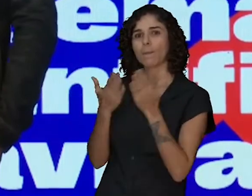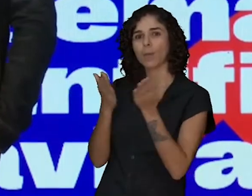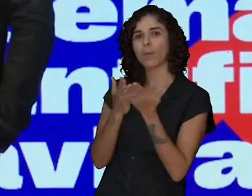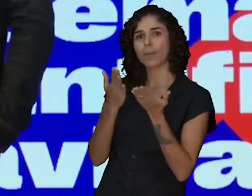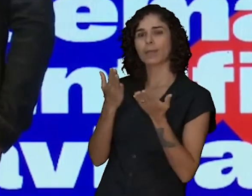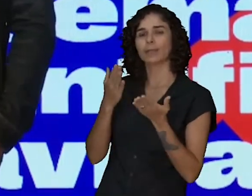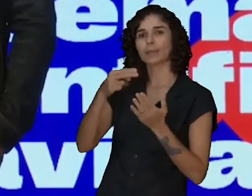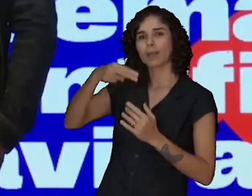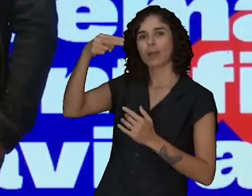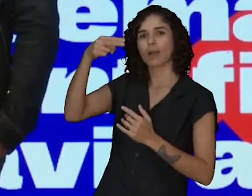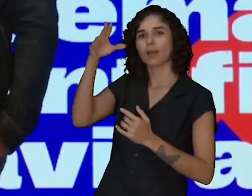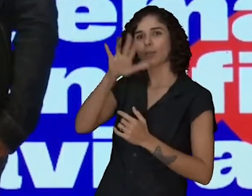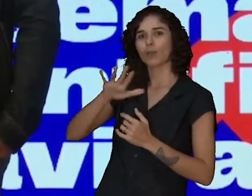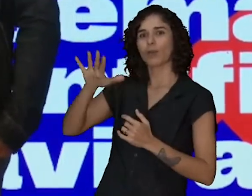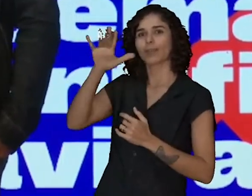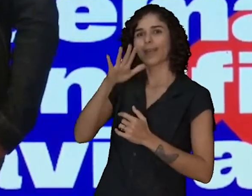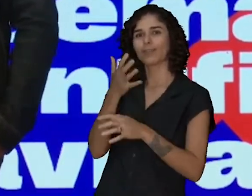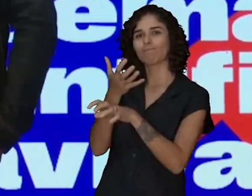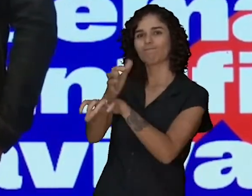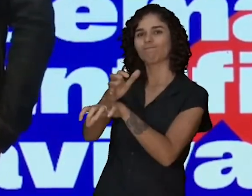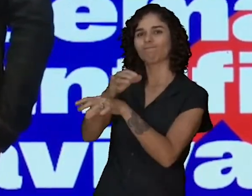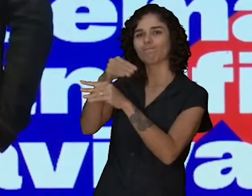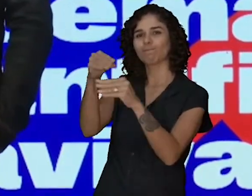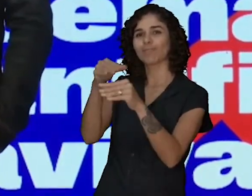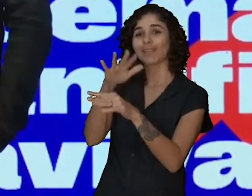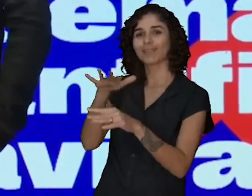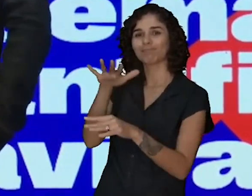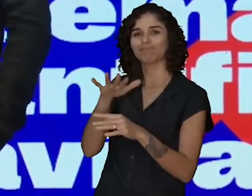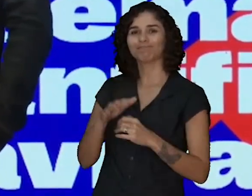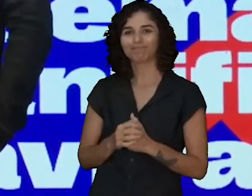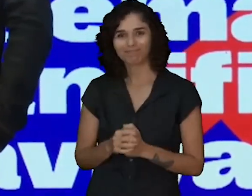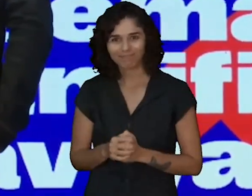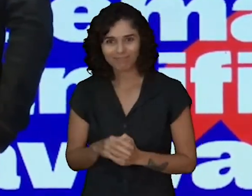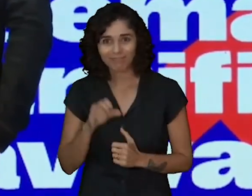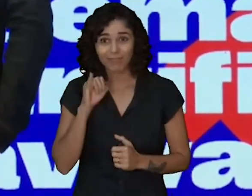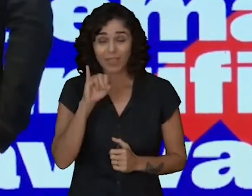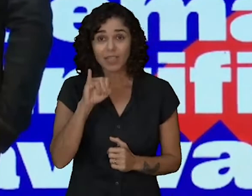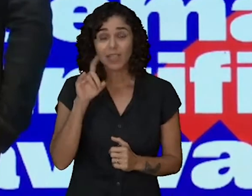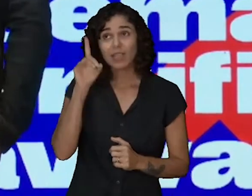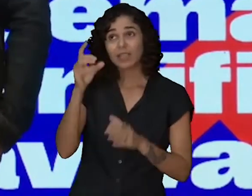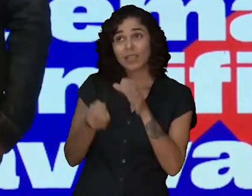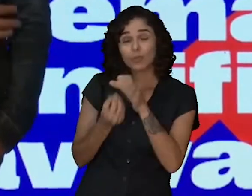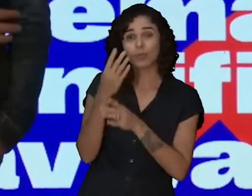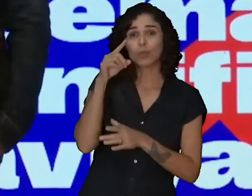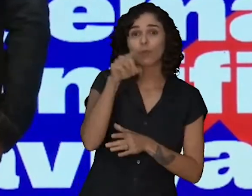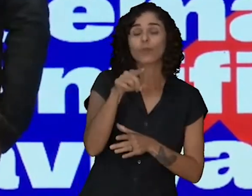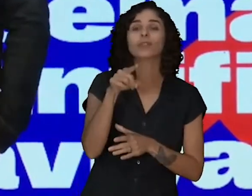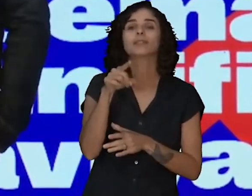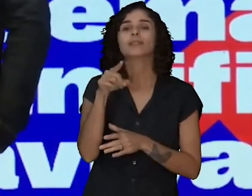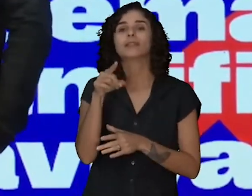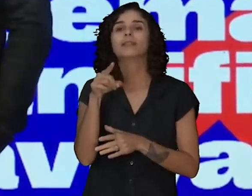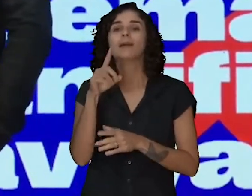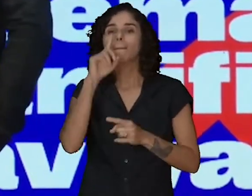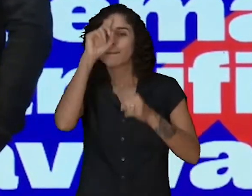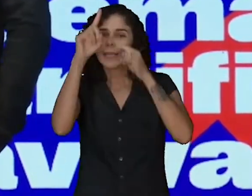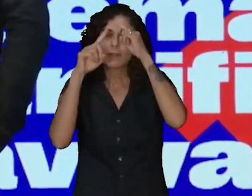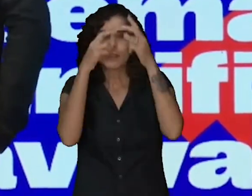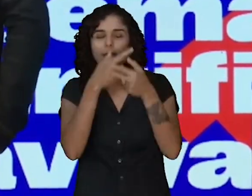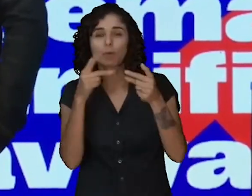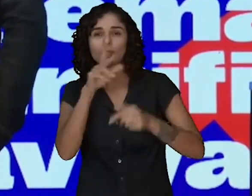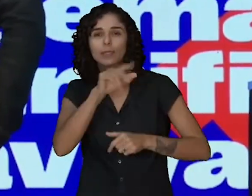E se Deus criou você para ser um inovador que vai mudar a vida de milhares de